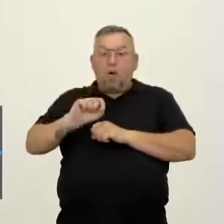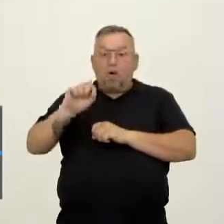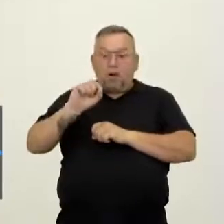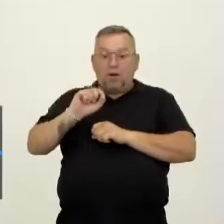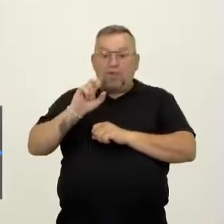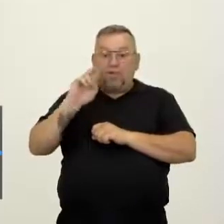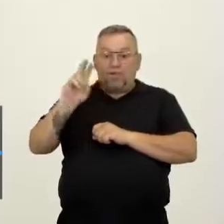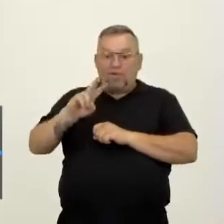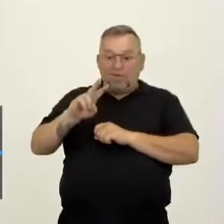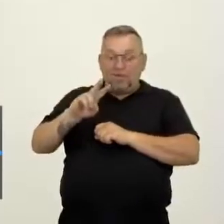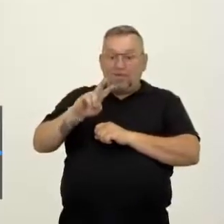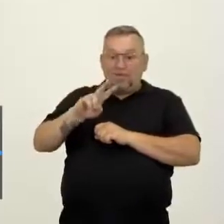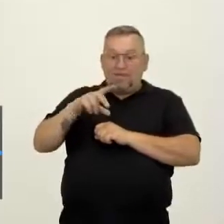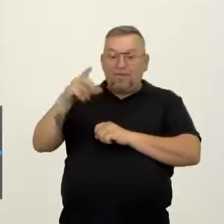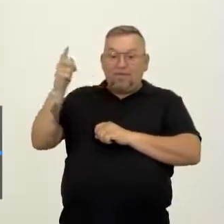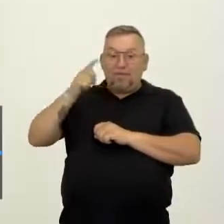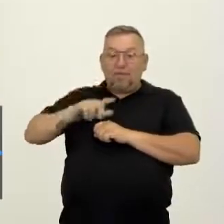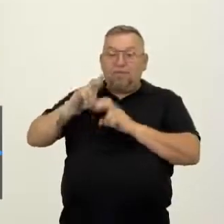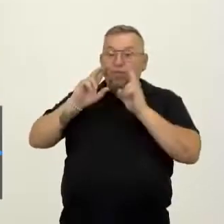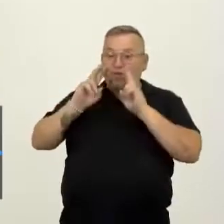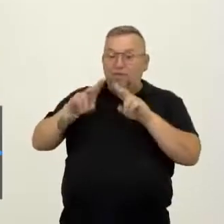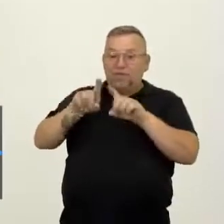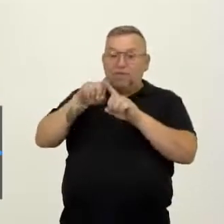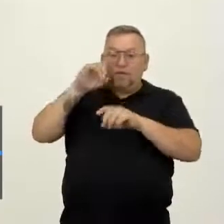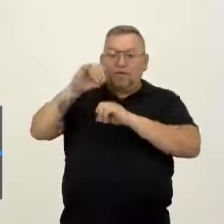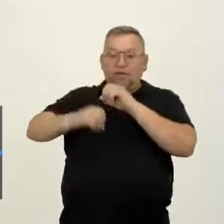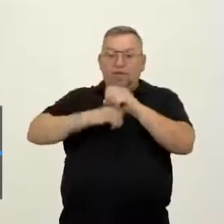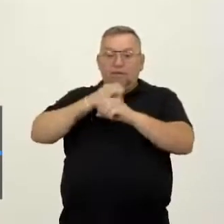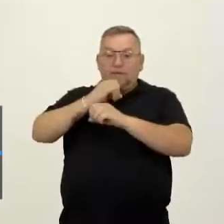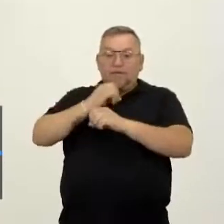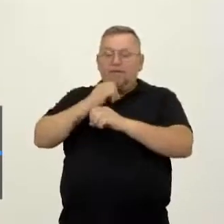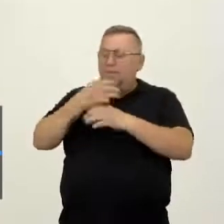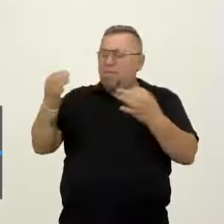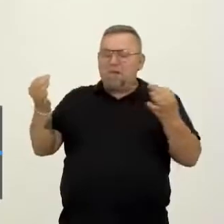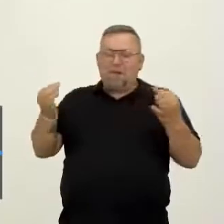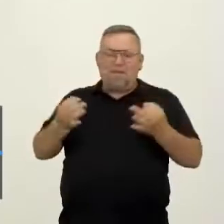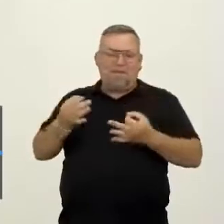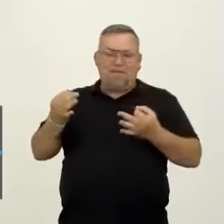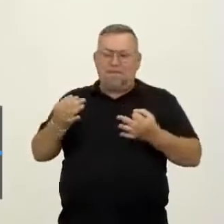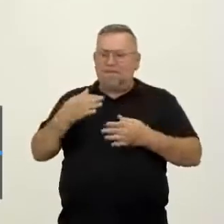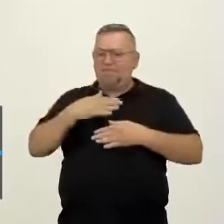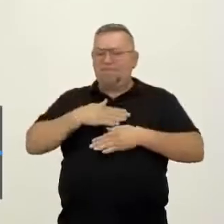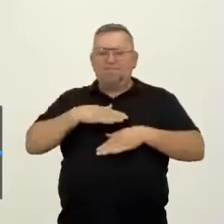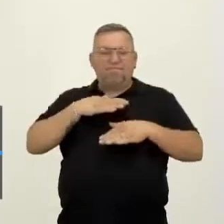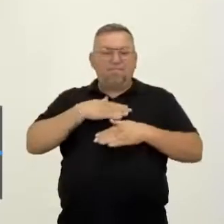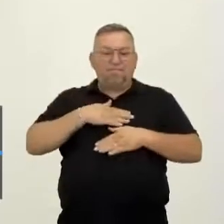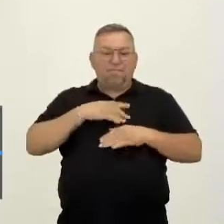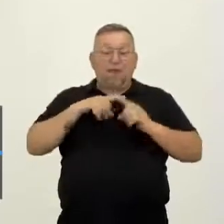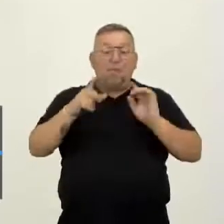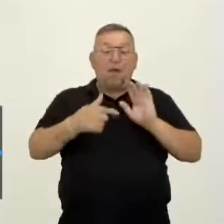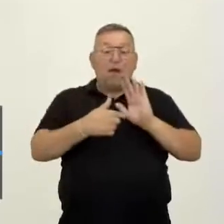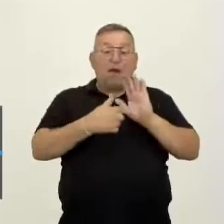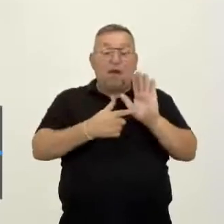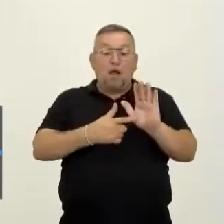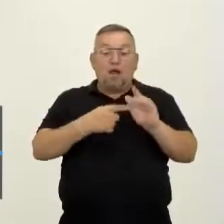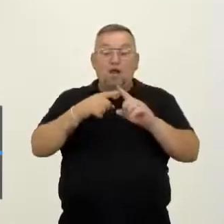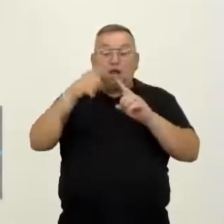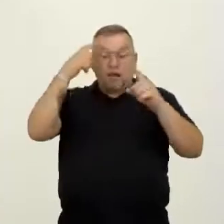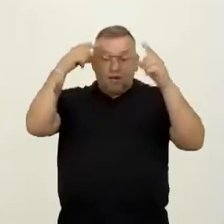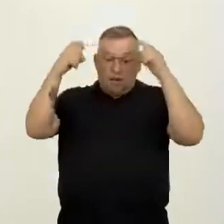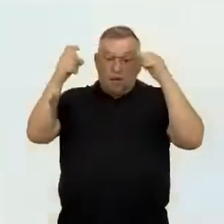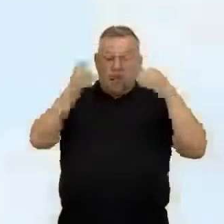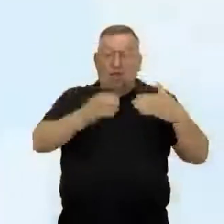Anota aí para você conseguir assistir. Tem na internet livre, é super tranquilo, tá? Então, é uma apresentação criada e